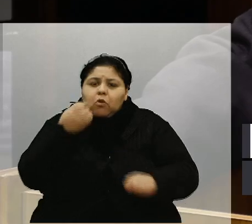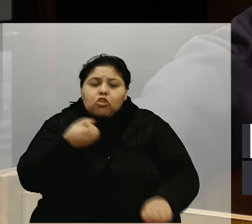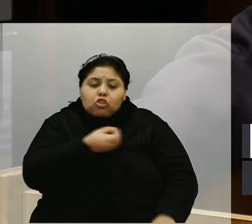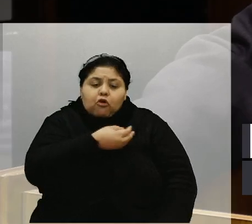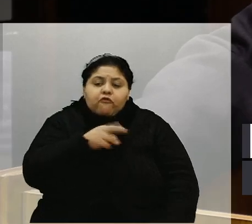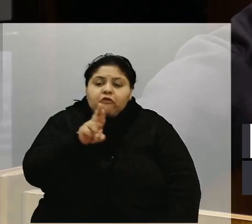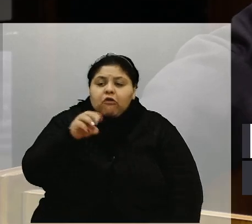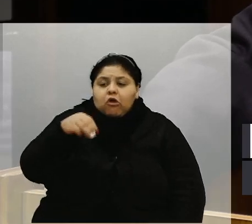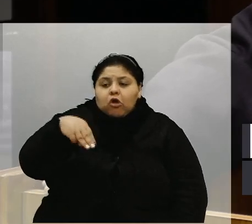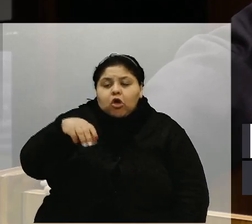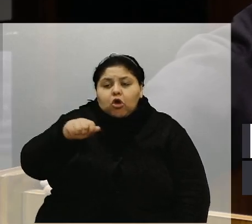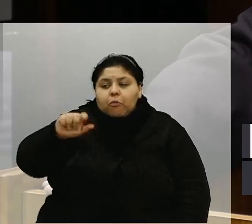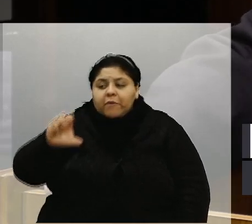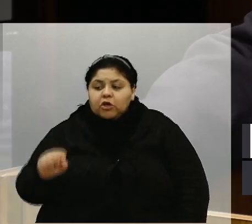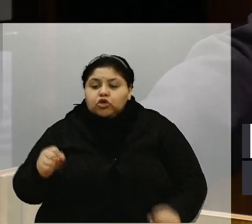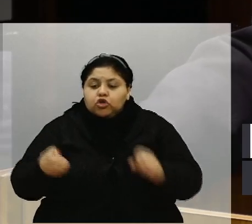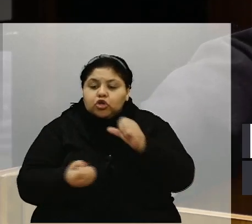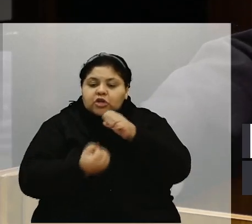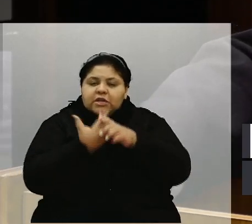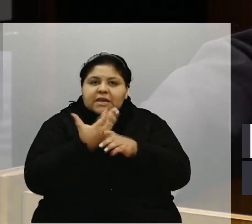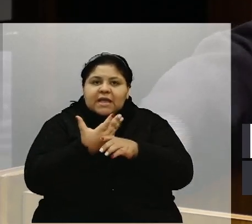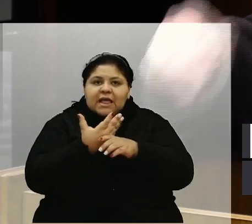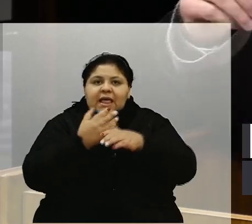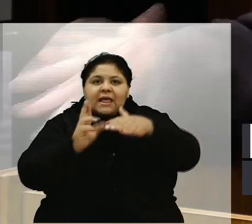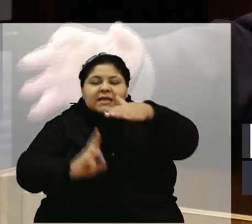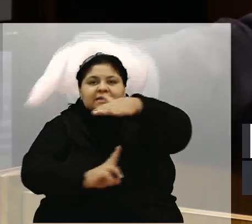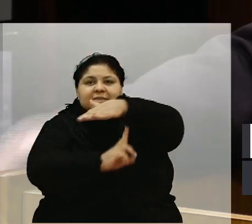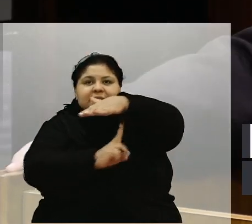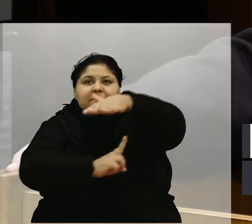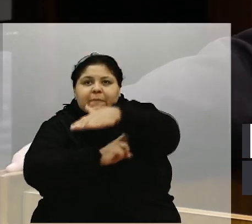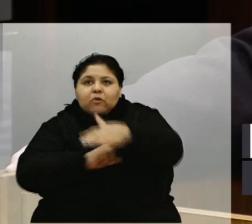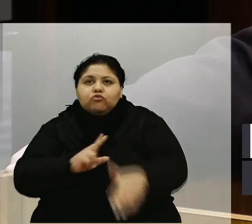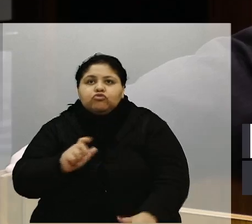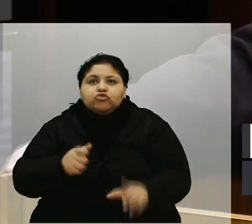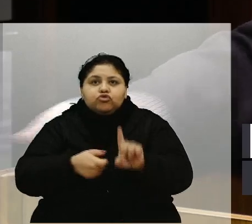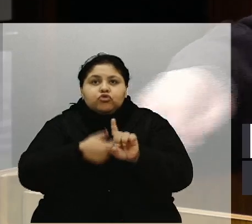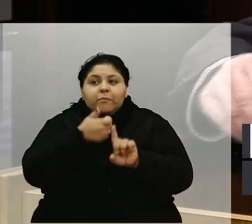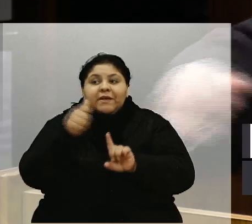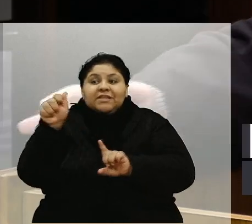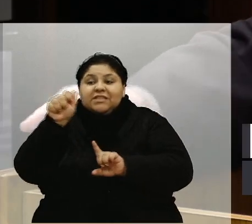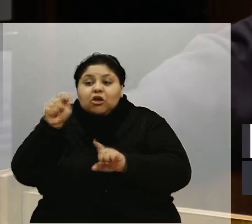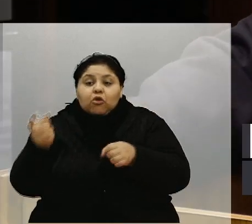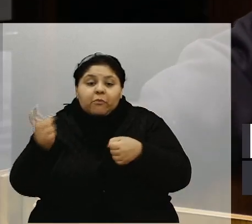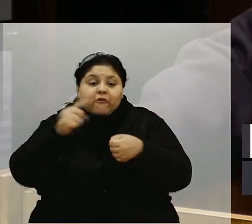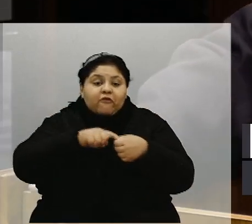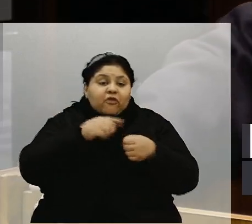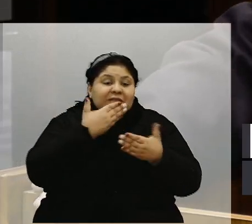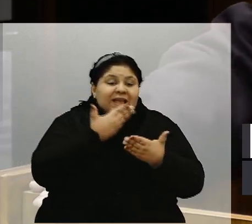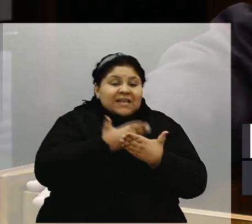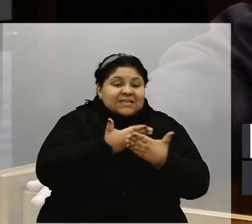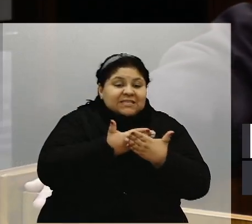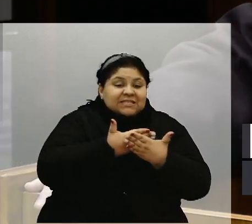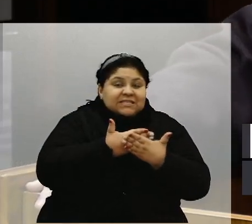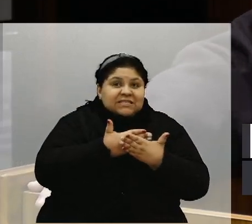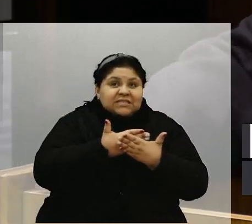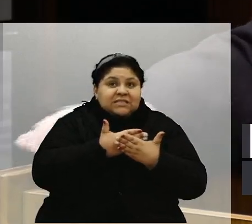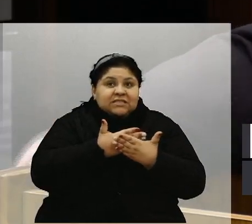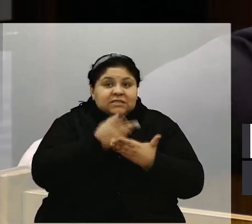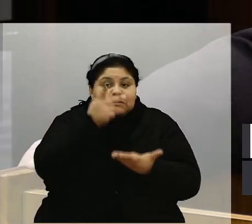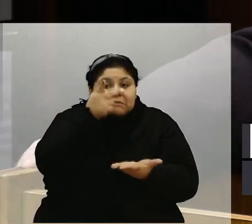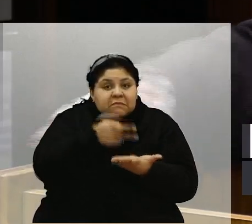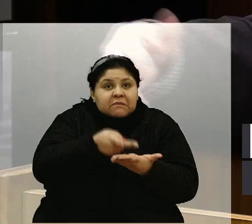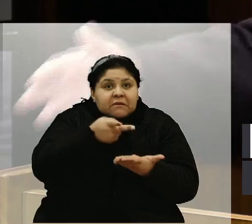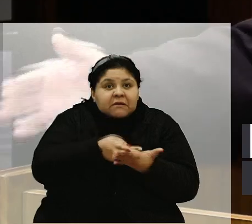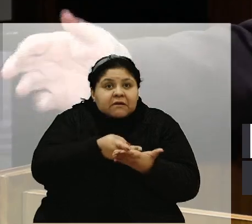Vamos criar essa ponte no mês de agosto, para voltar às aulas, para voltar à produção, para voltar ao escoamento e principalmente o